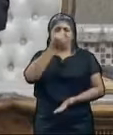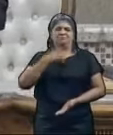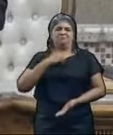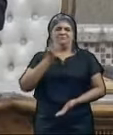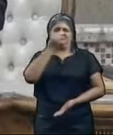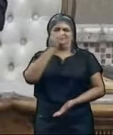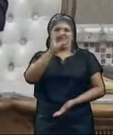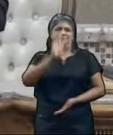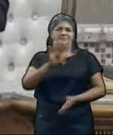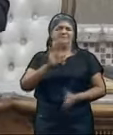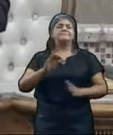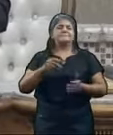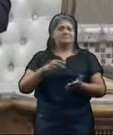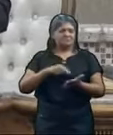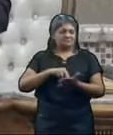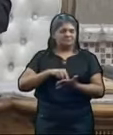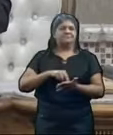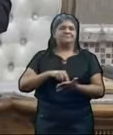né